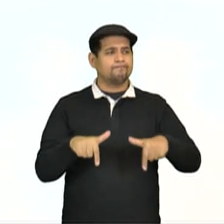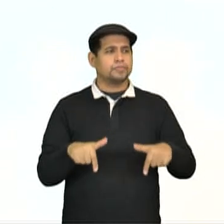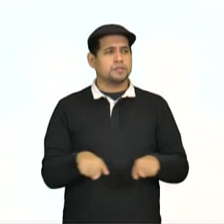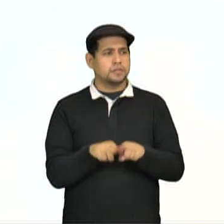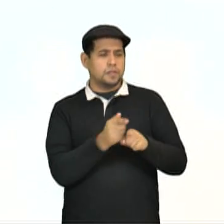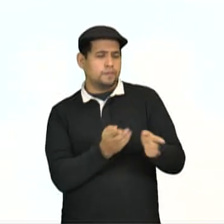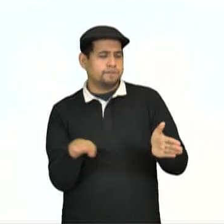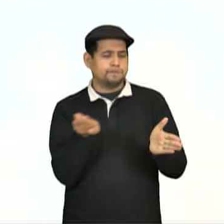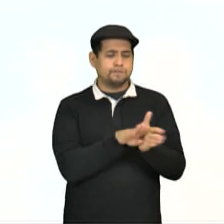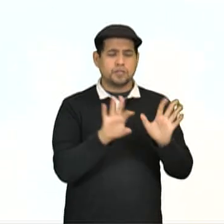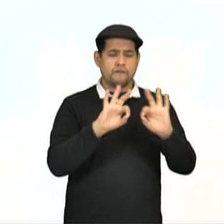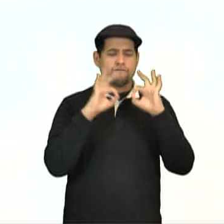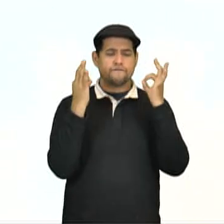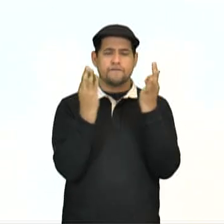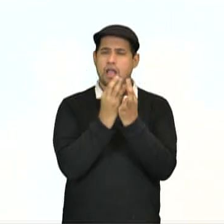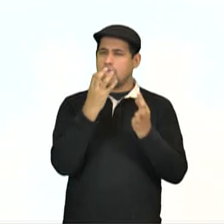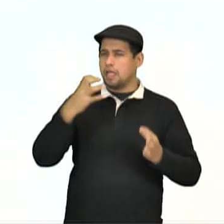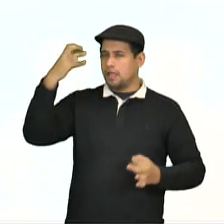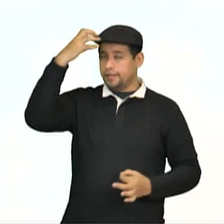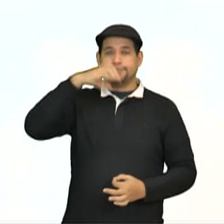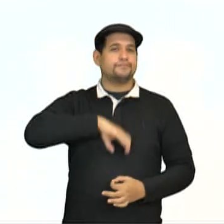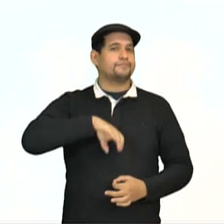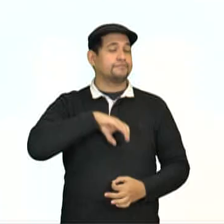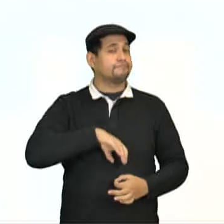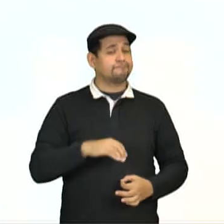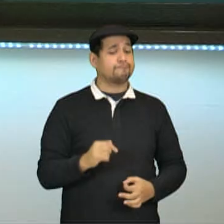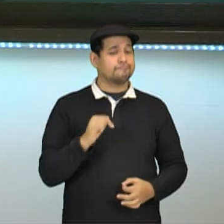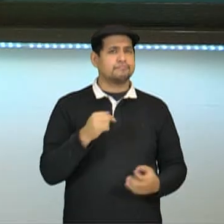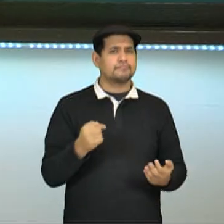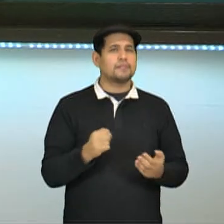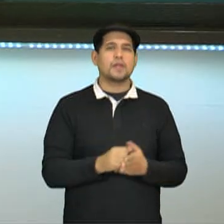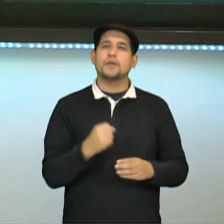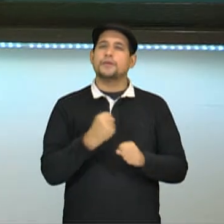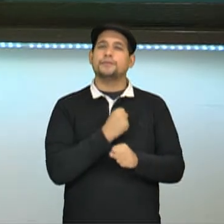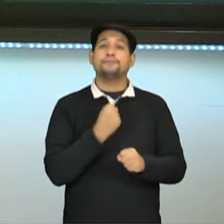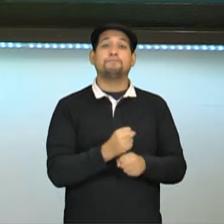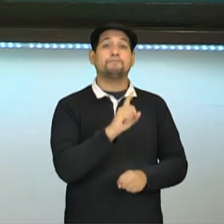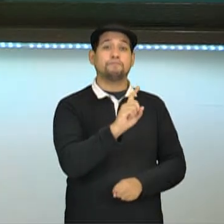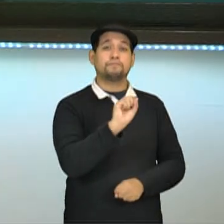a chegada da família real portuguesa aqui no ano de